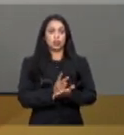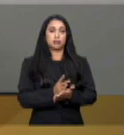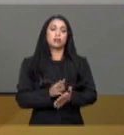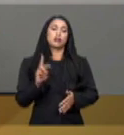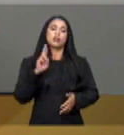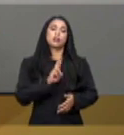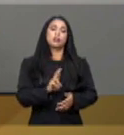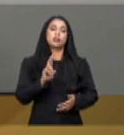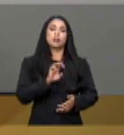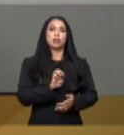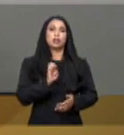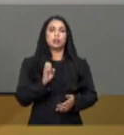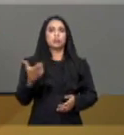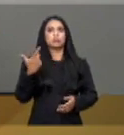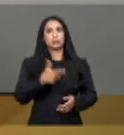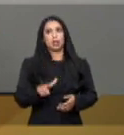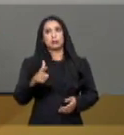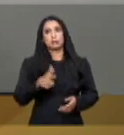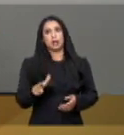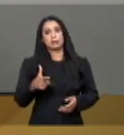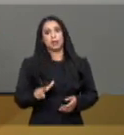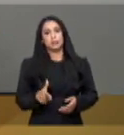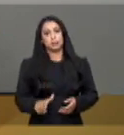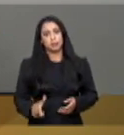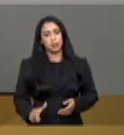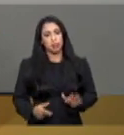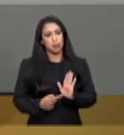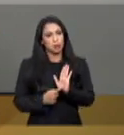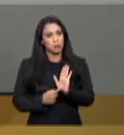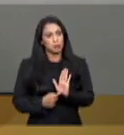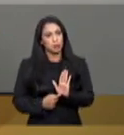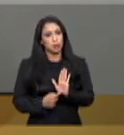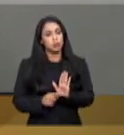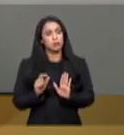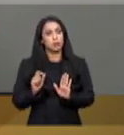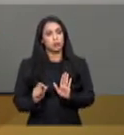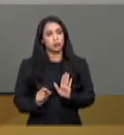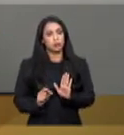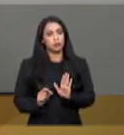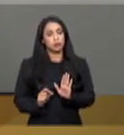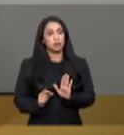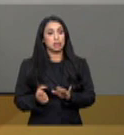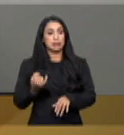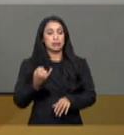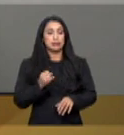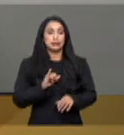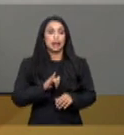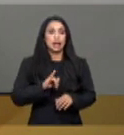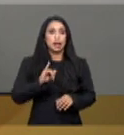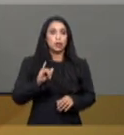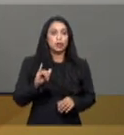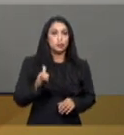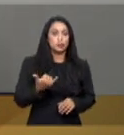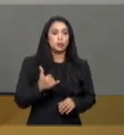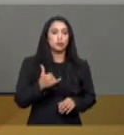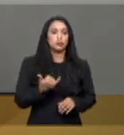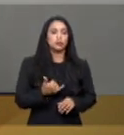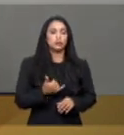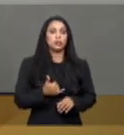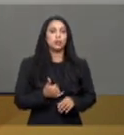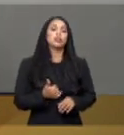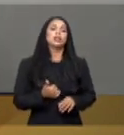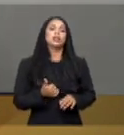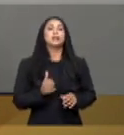recurso repetitivo, deixa à mostra uma tendência de que se aproveitava aquelas entidades